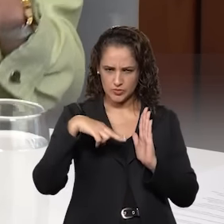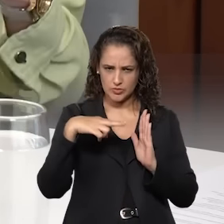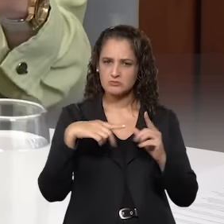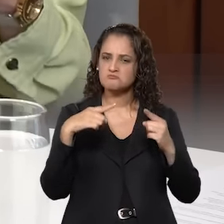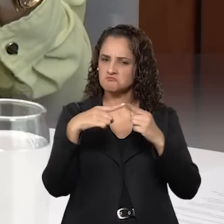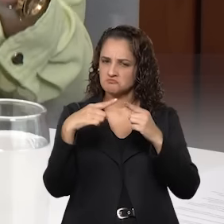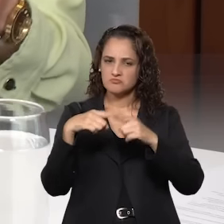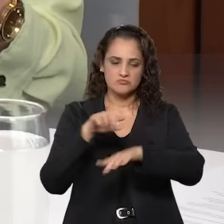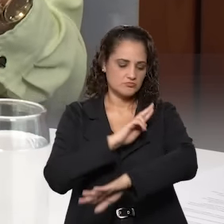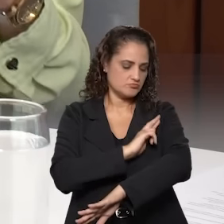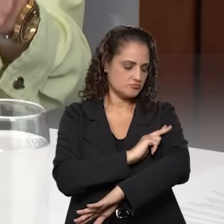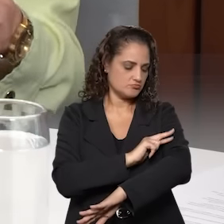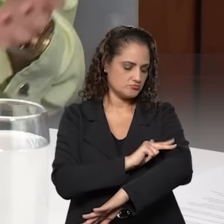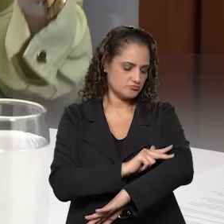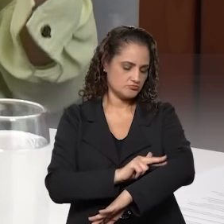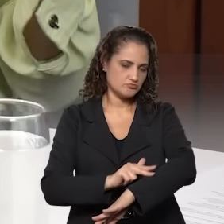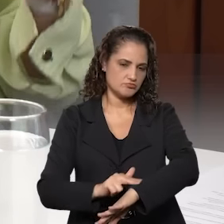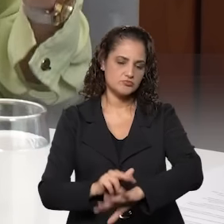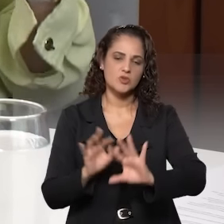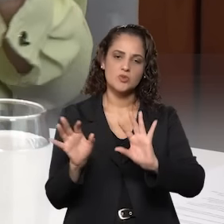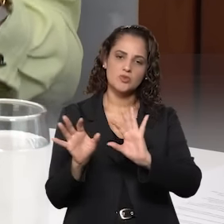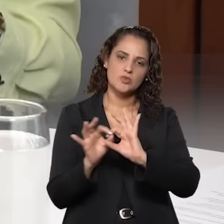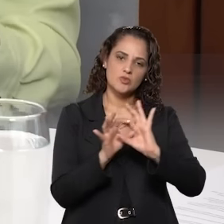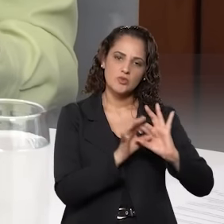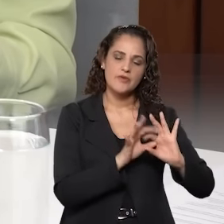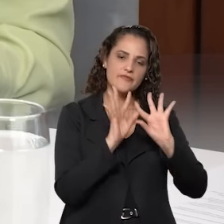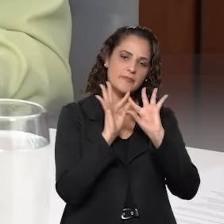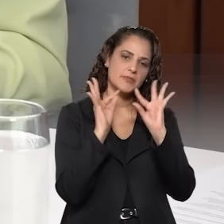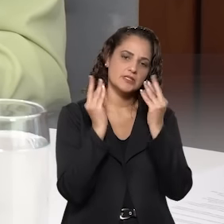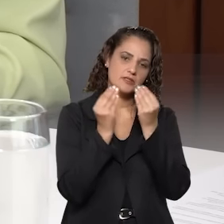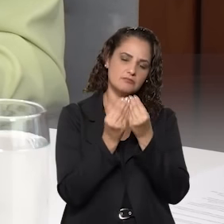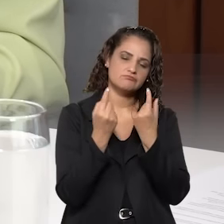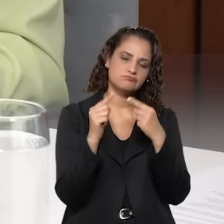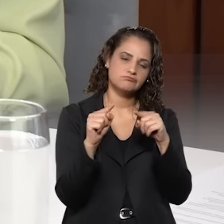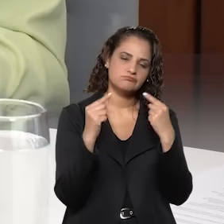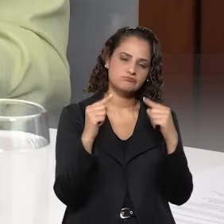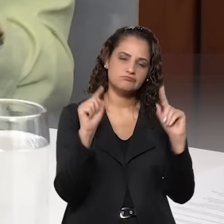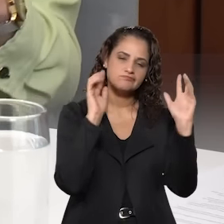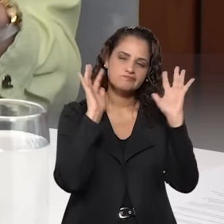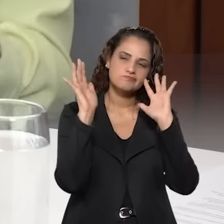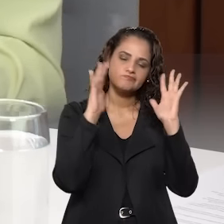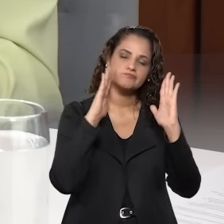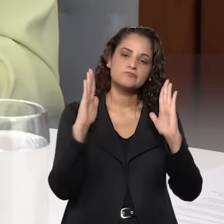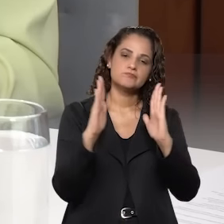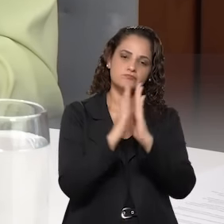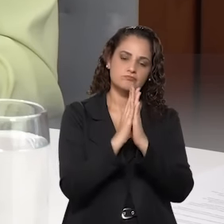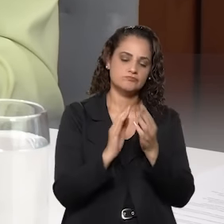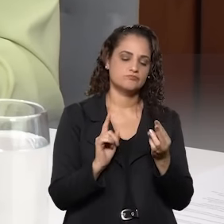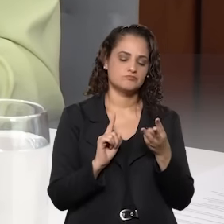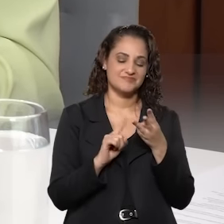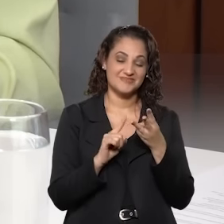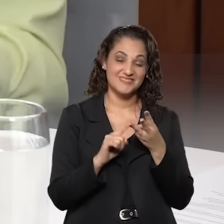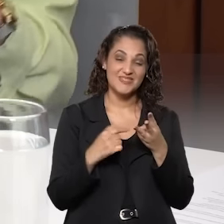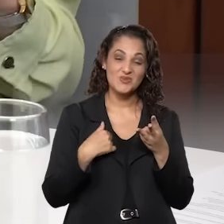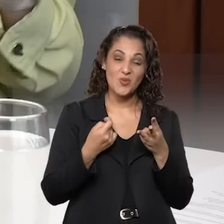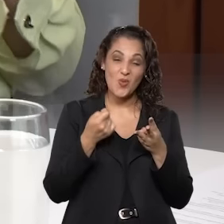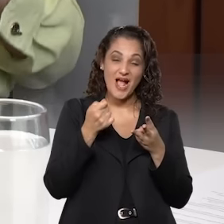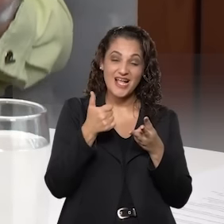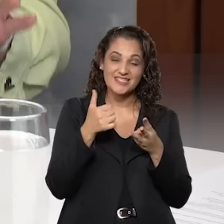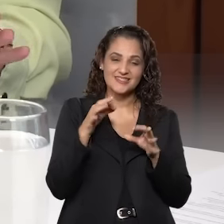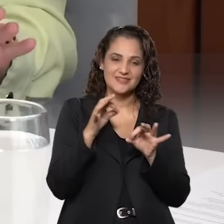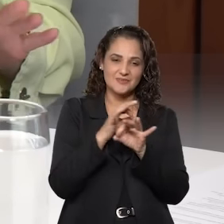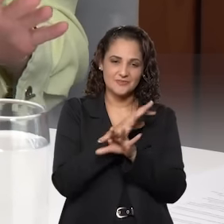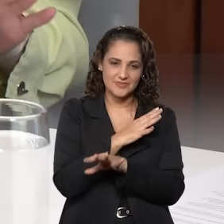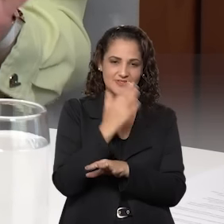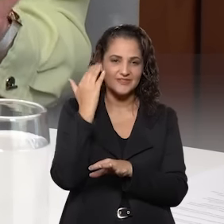ele ele vai trazer essas Relações raciais num contexto familiar que que provoca reflexões muito impactantes e